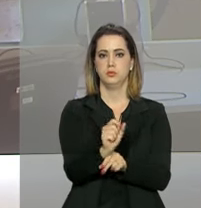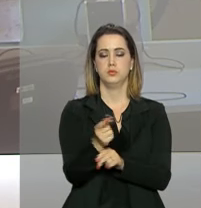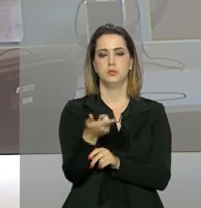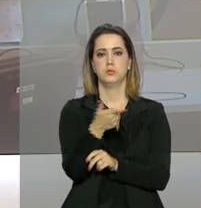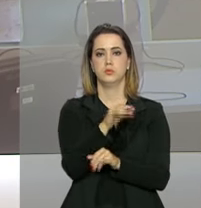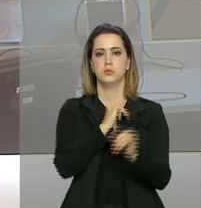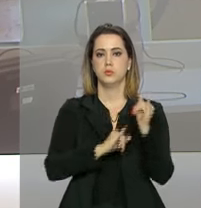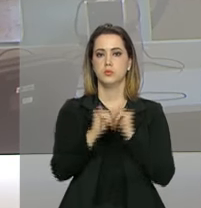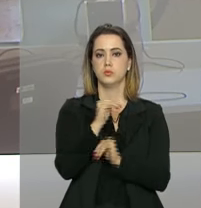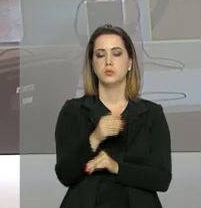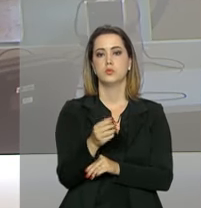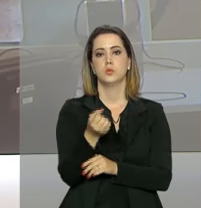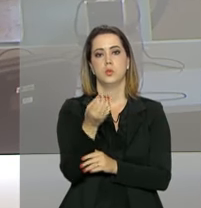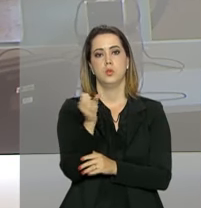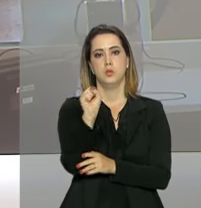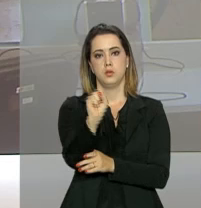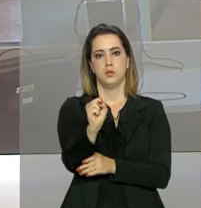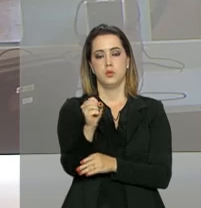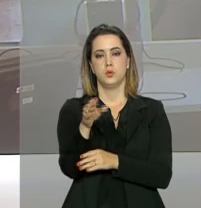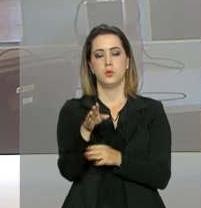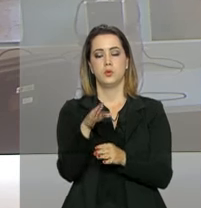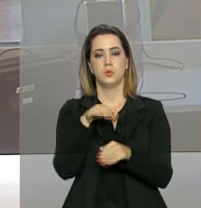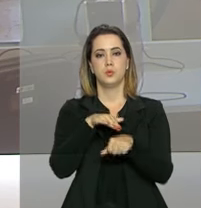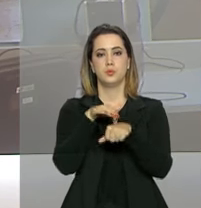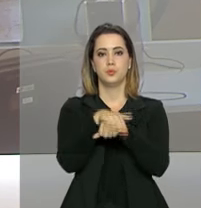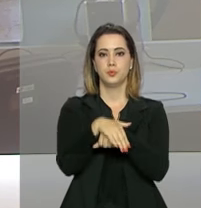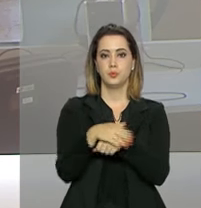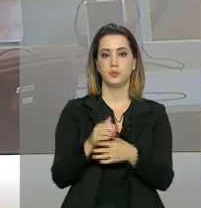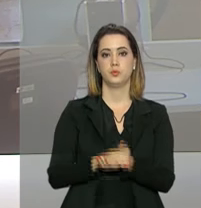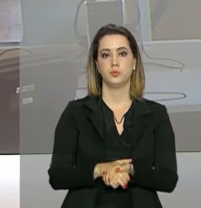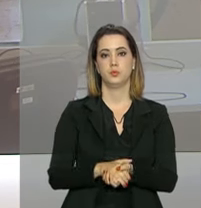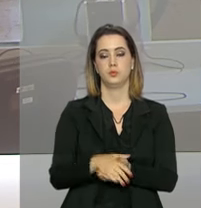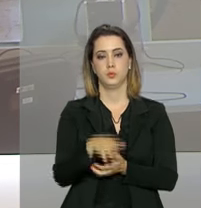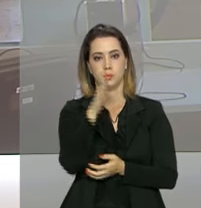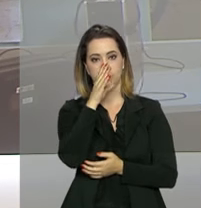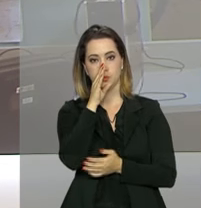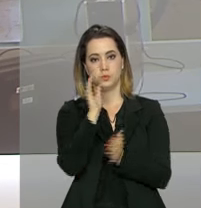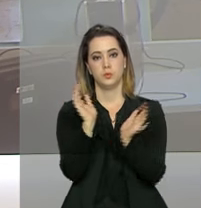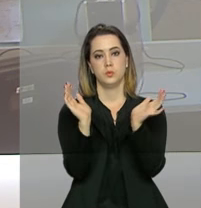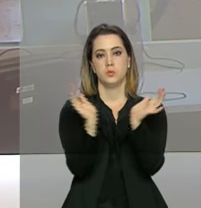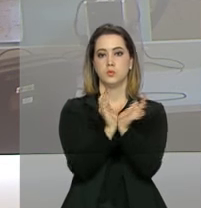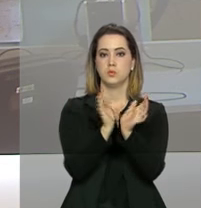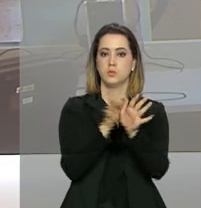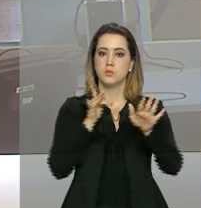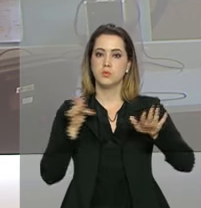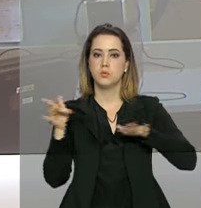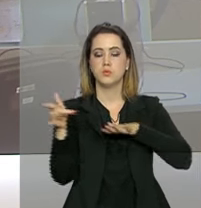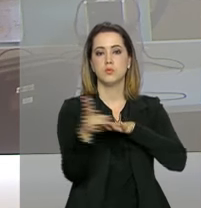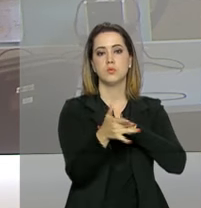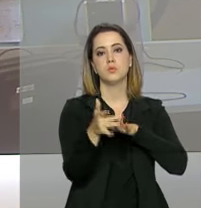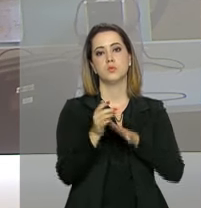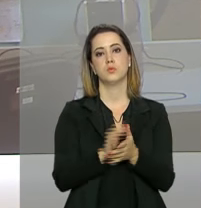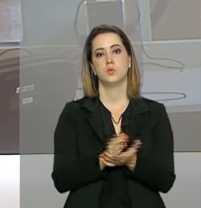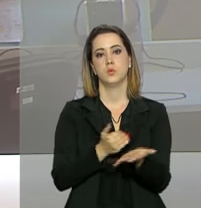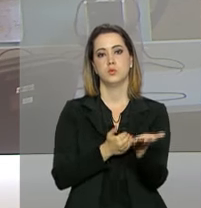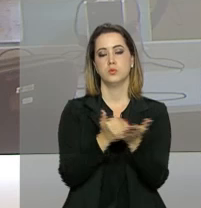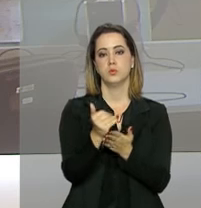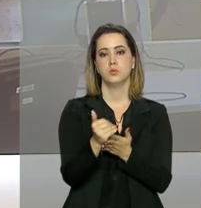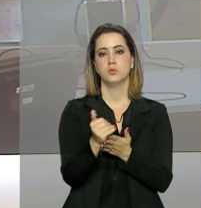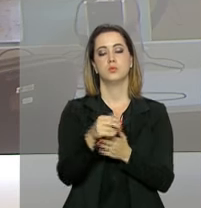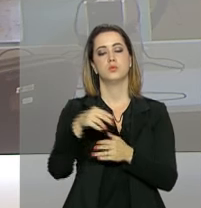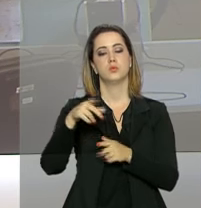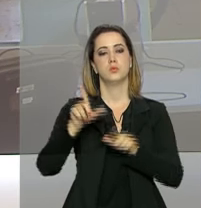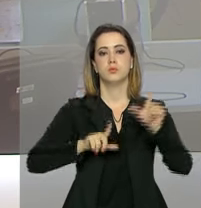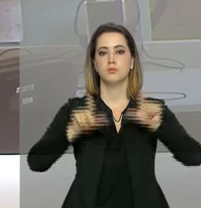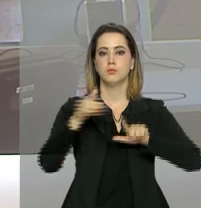outras informações ou às 8 da noite na próxima edição do Repórter NBR. Acompanhe as novidades também pelas nossas redes sociais. Continue com a